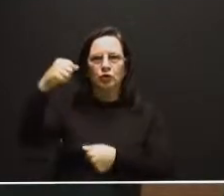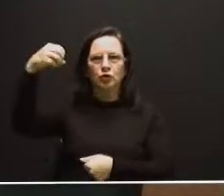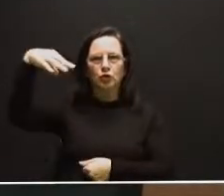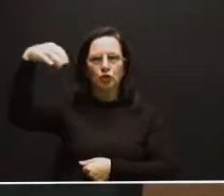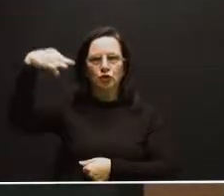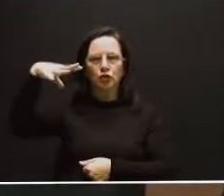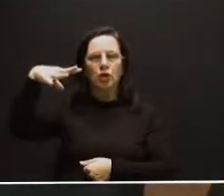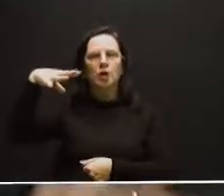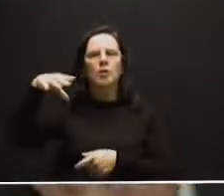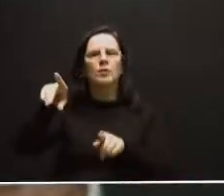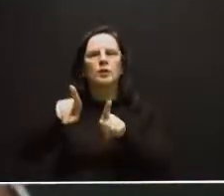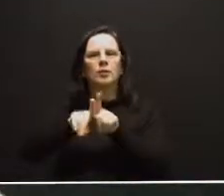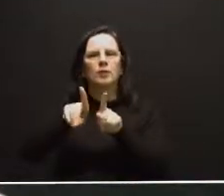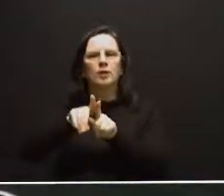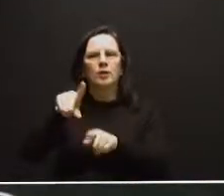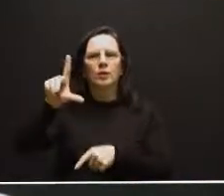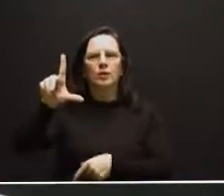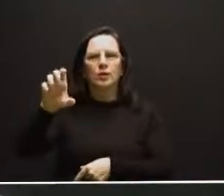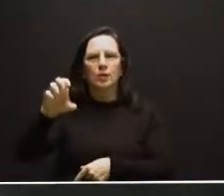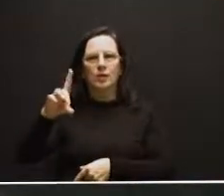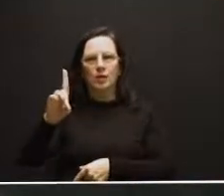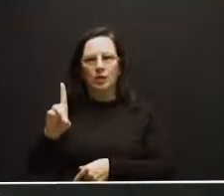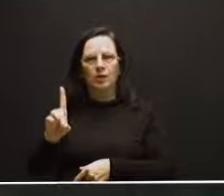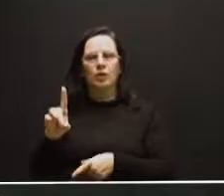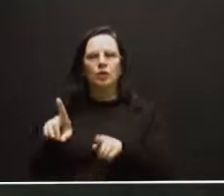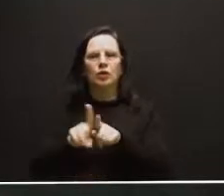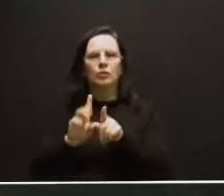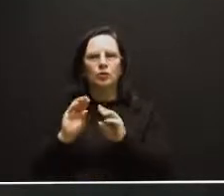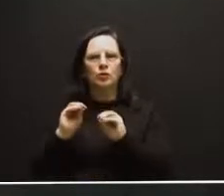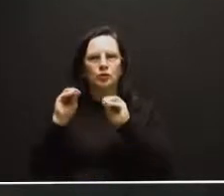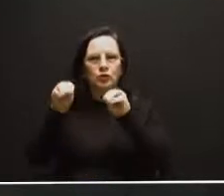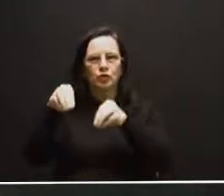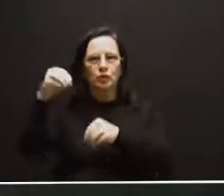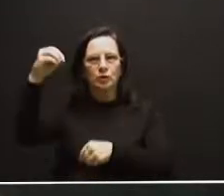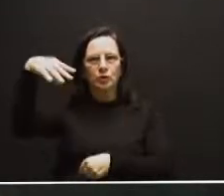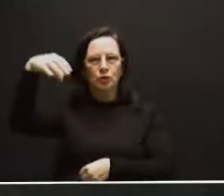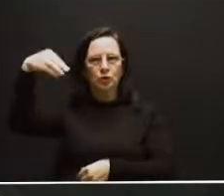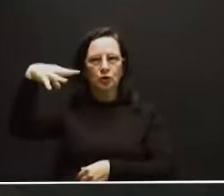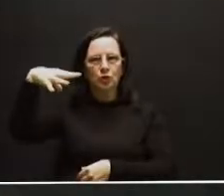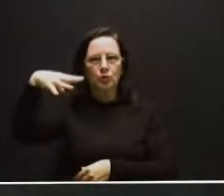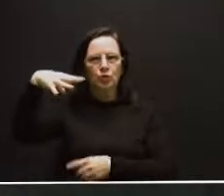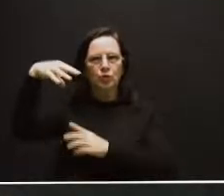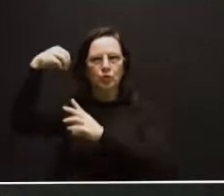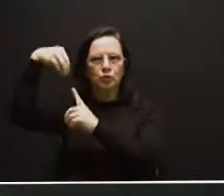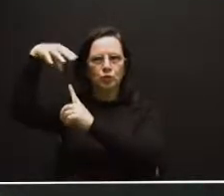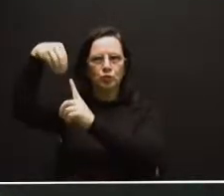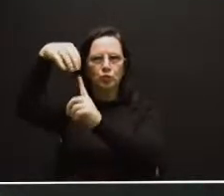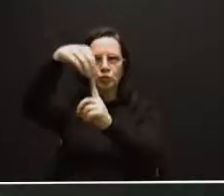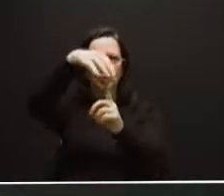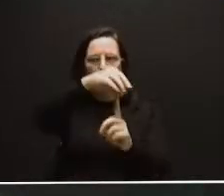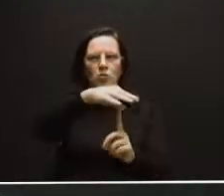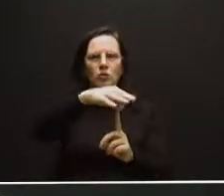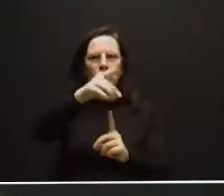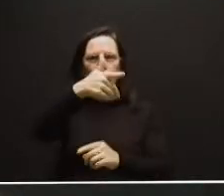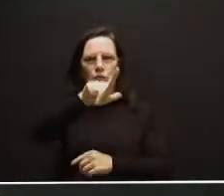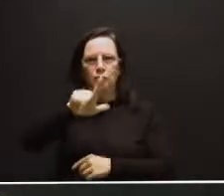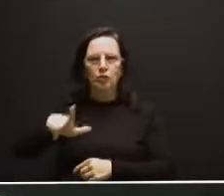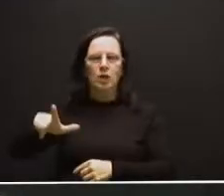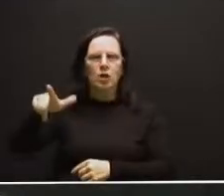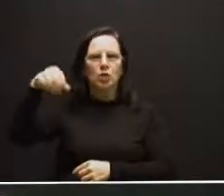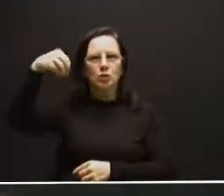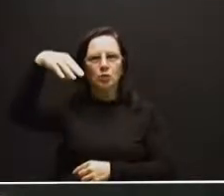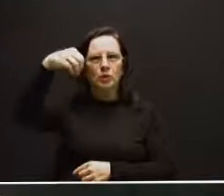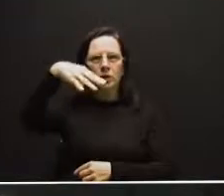comum por lâmpadas de led ea instalação de lâmpadas em postes onde não há iluminação